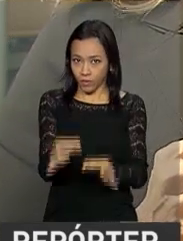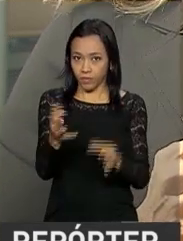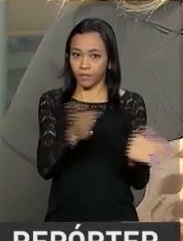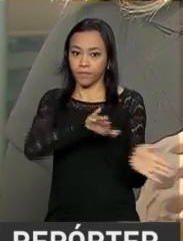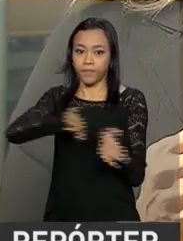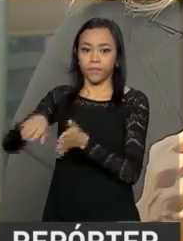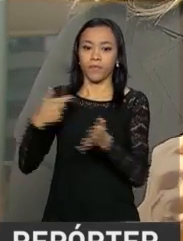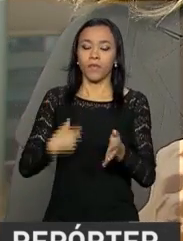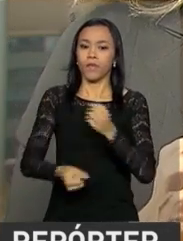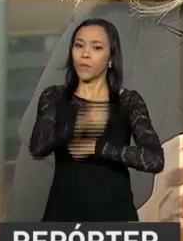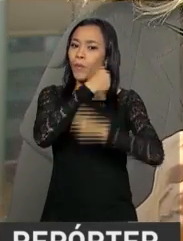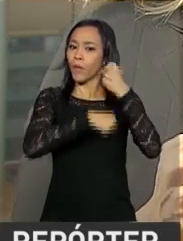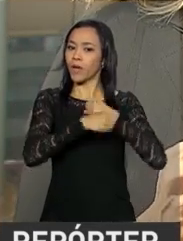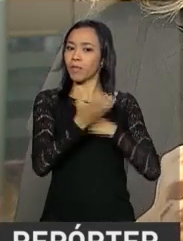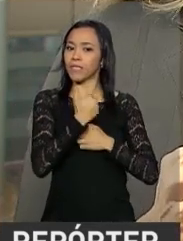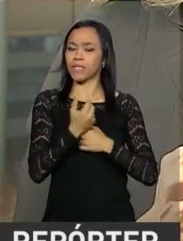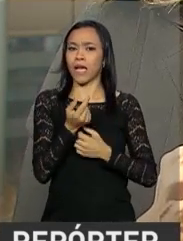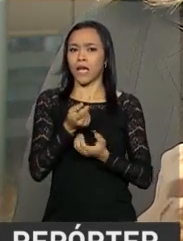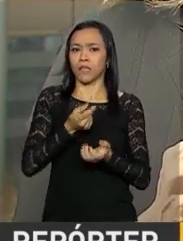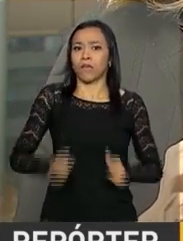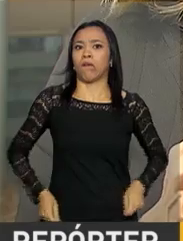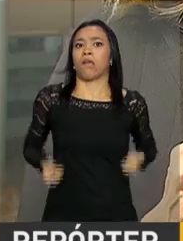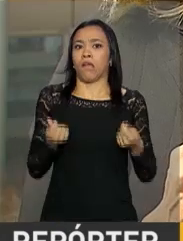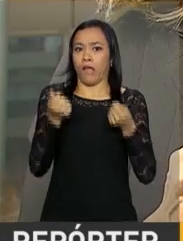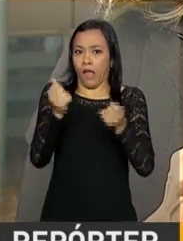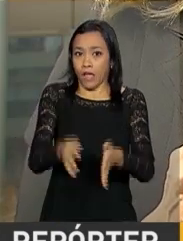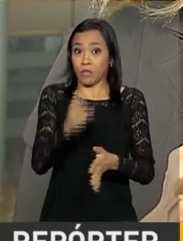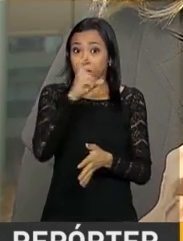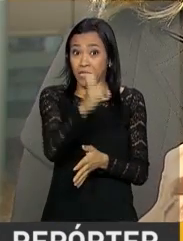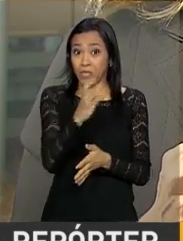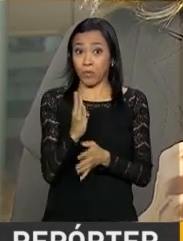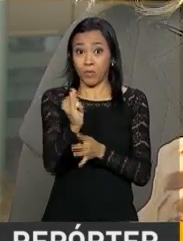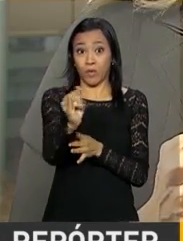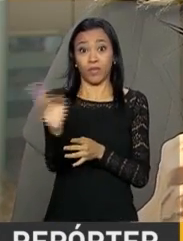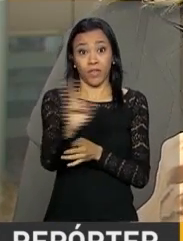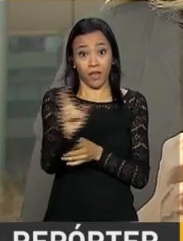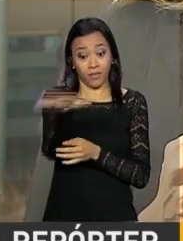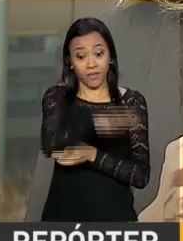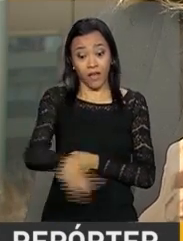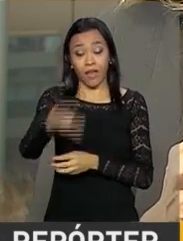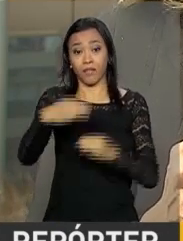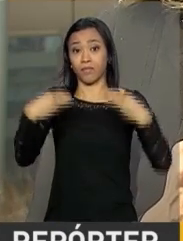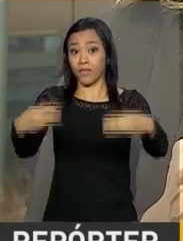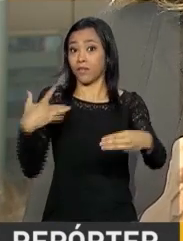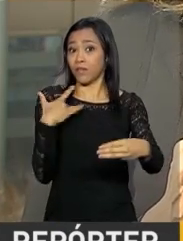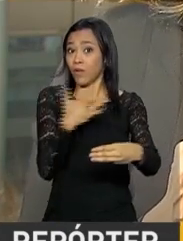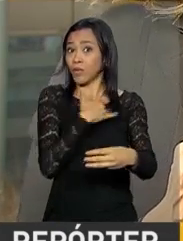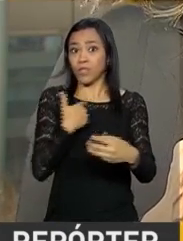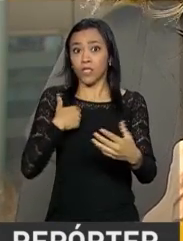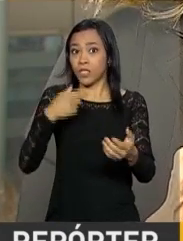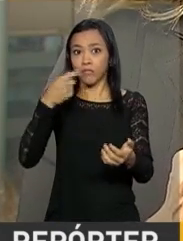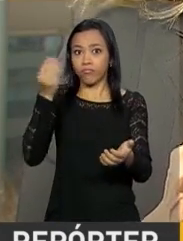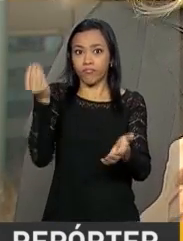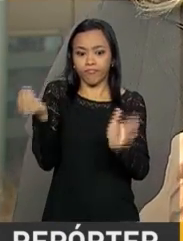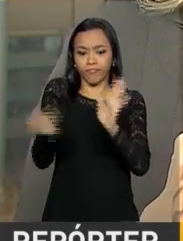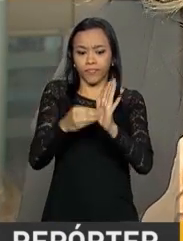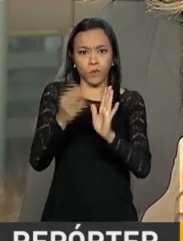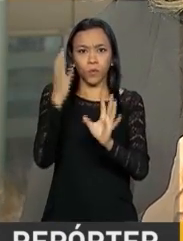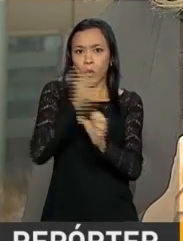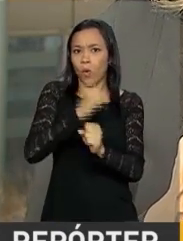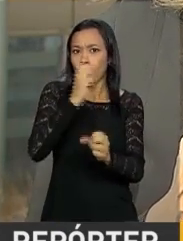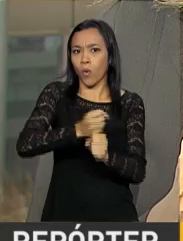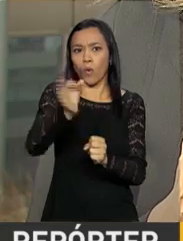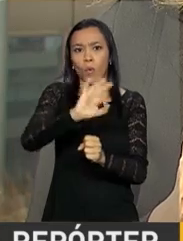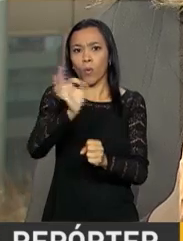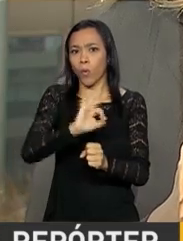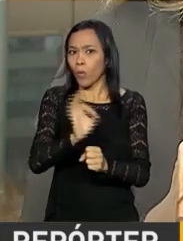ano passado, foram gastos 5 bilhões de reais em ações ligadas à saúde, que não estavam previstas no orçamento da União,